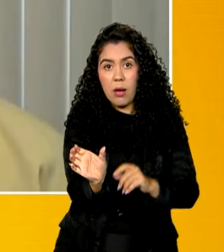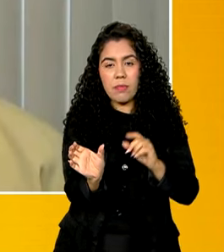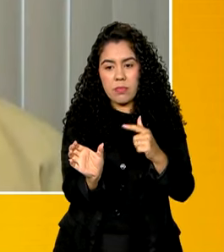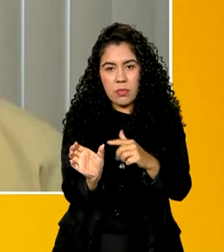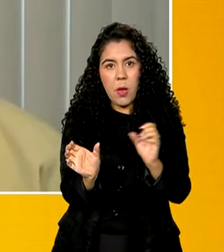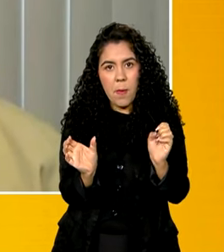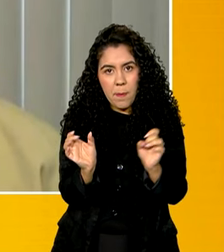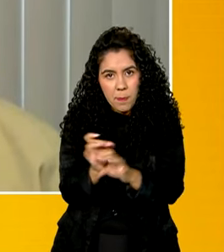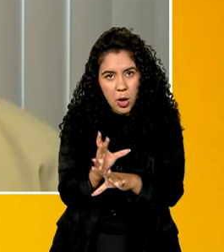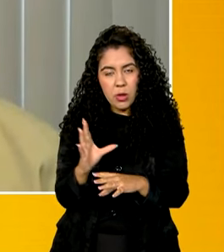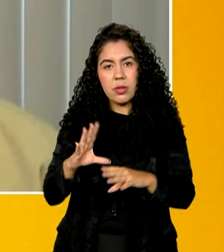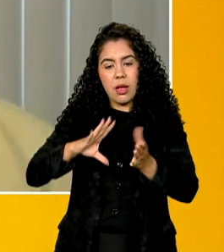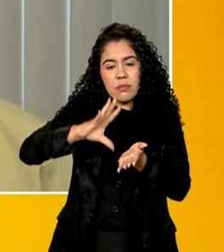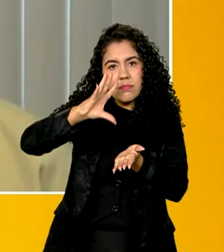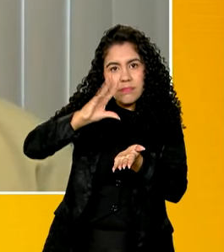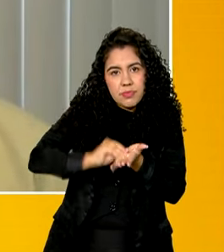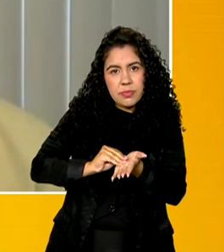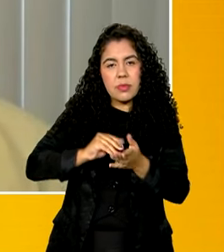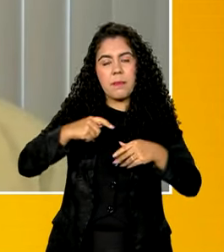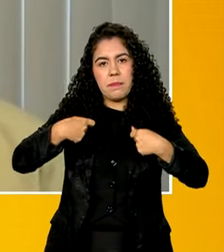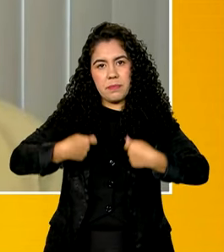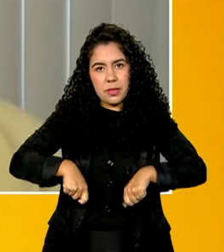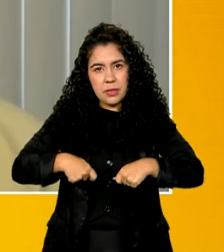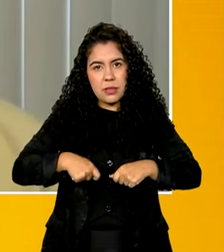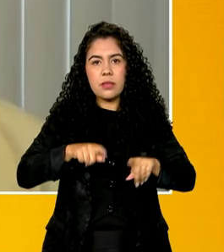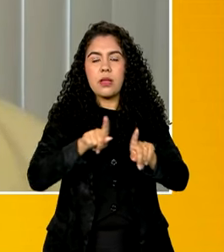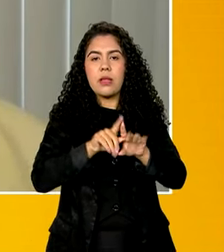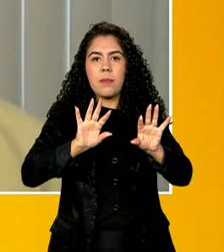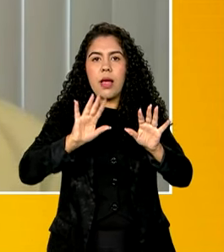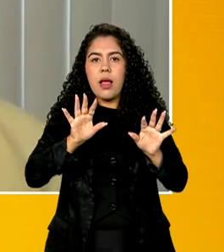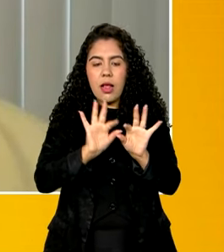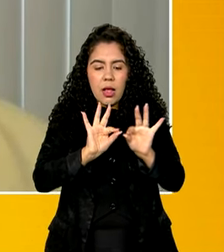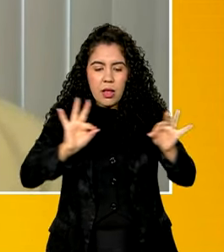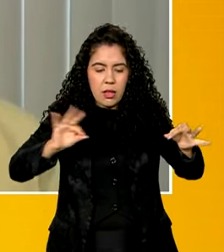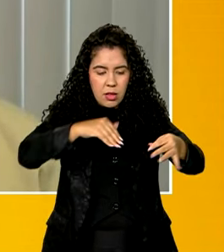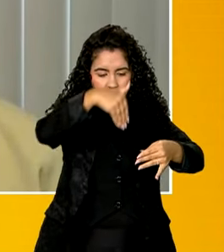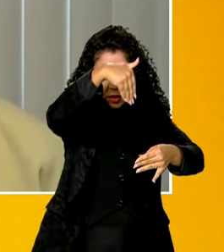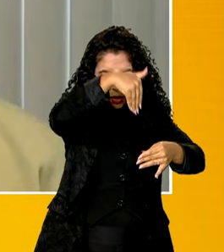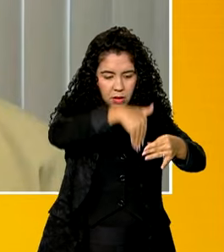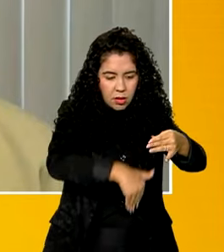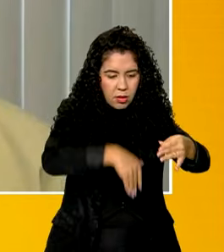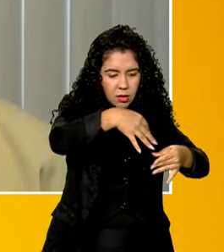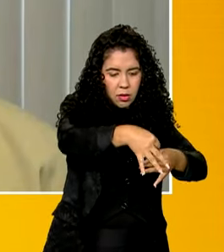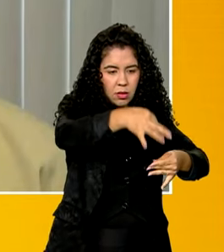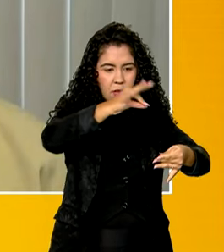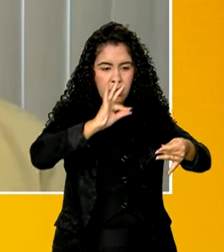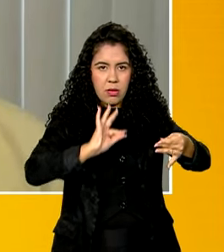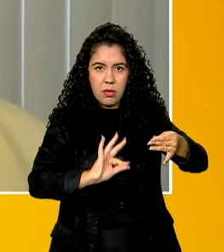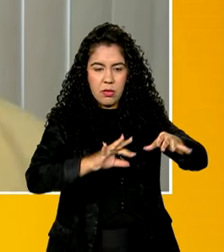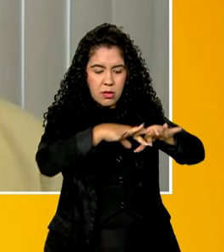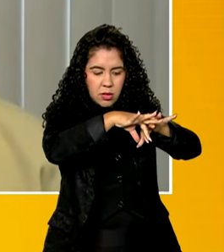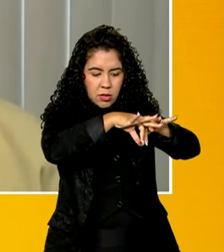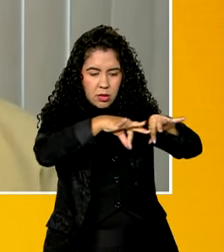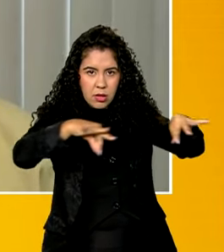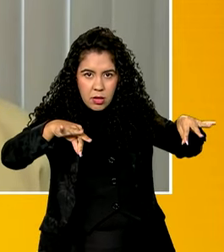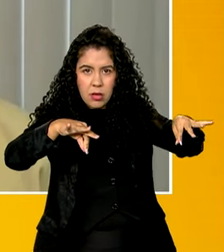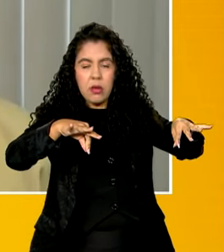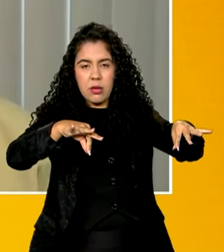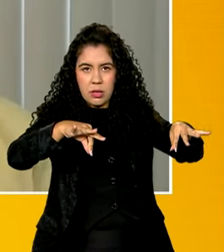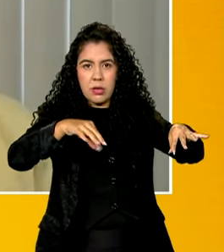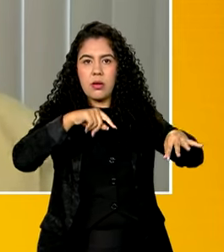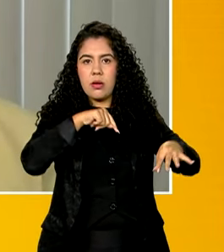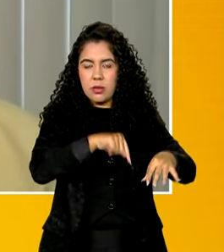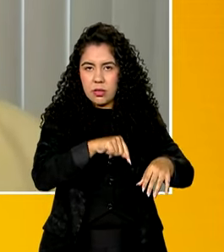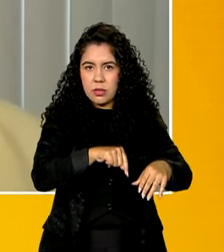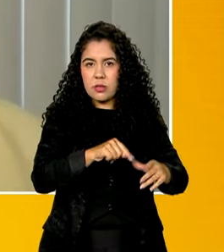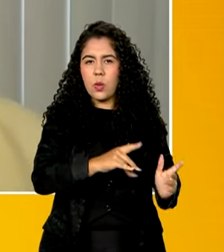e guardar no local, no envelope que vai ser fornecido pelos fiscais, que é um envelope que vai ficar lacrado durante